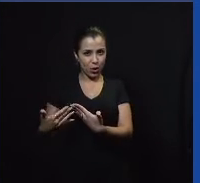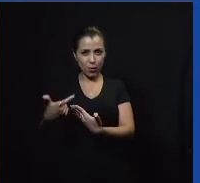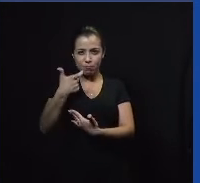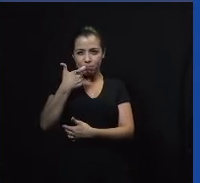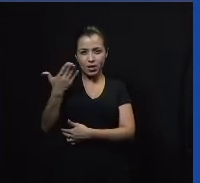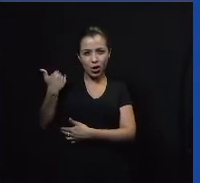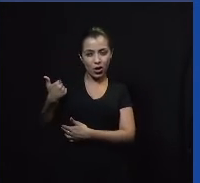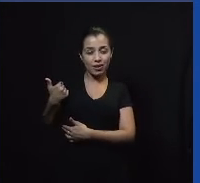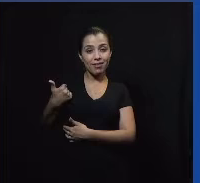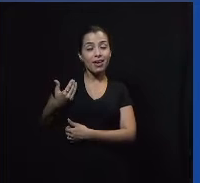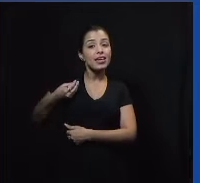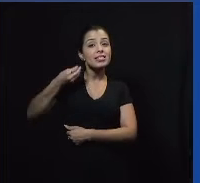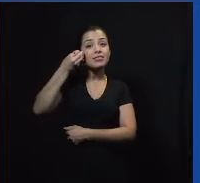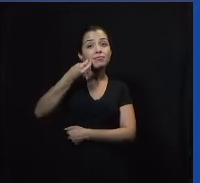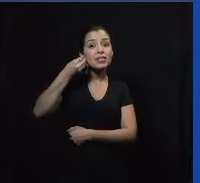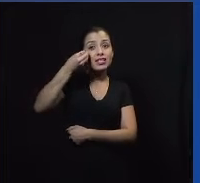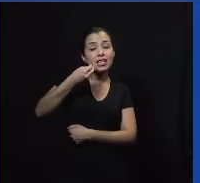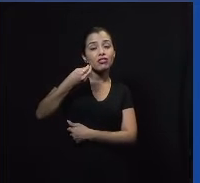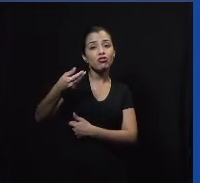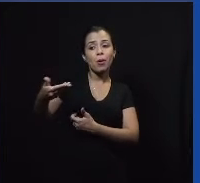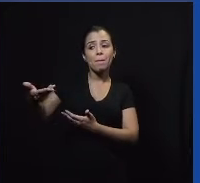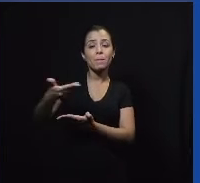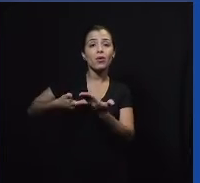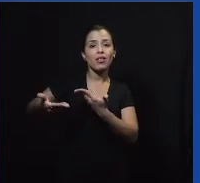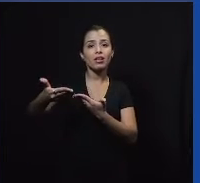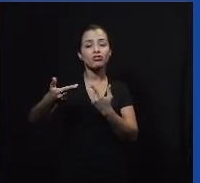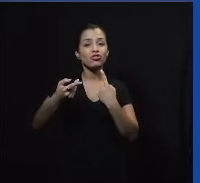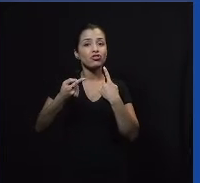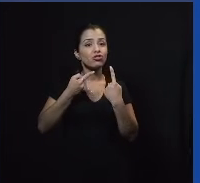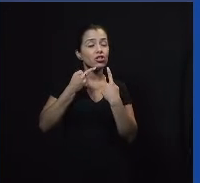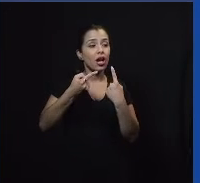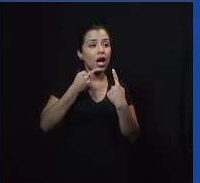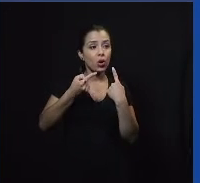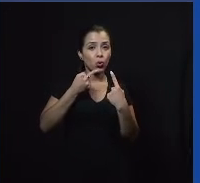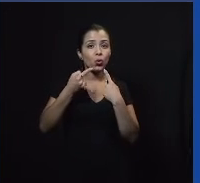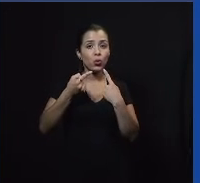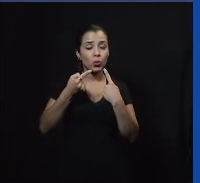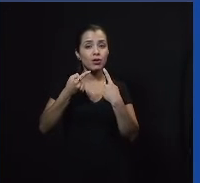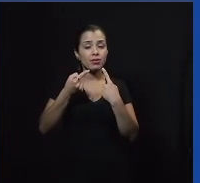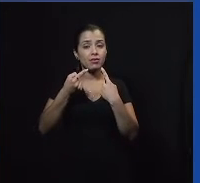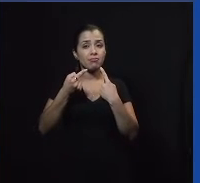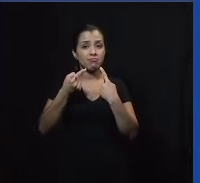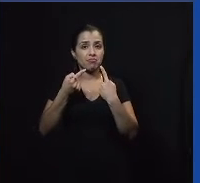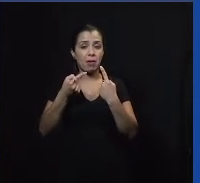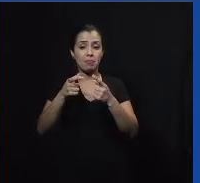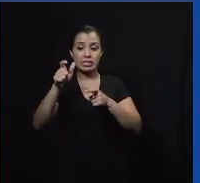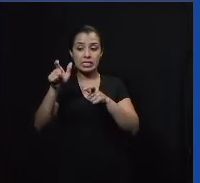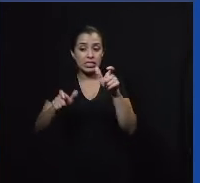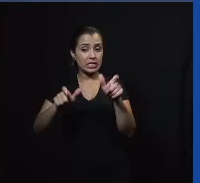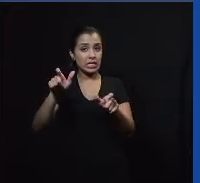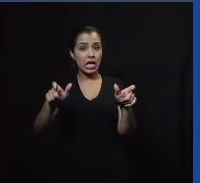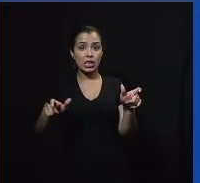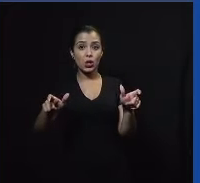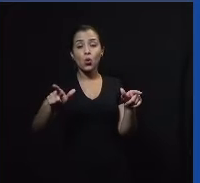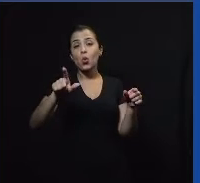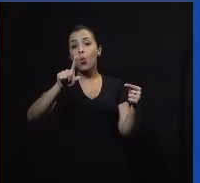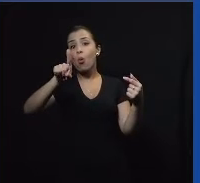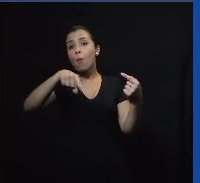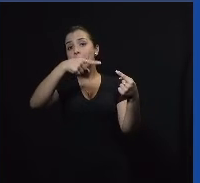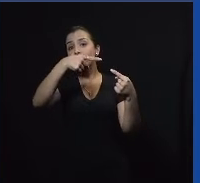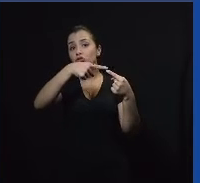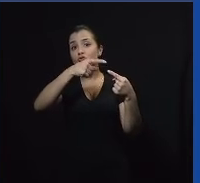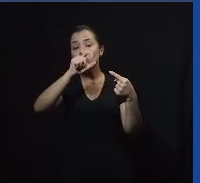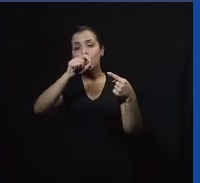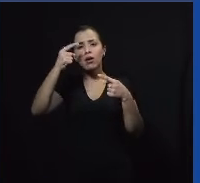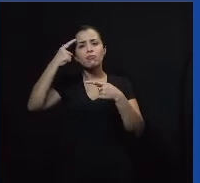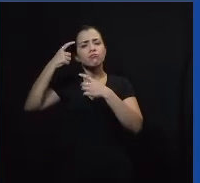trouxe essa experiência aí de moderação entre diálogos. Uma moderação de diálogos entre cidadãos com o objetivo de